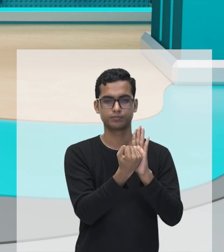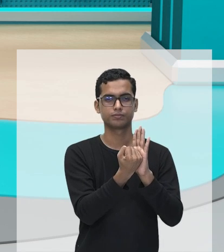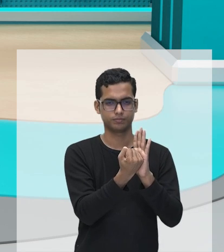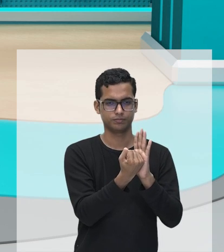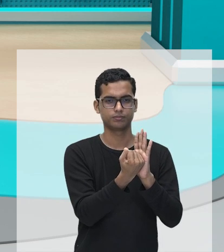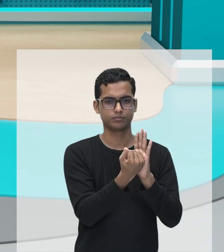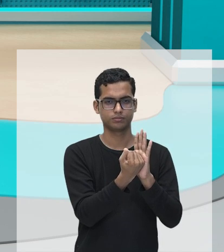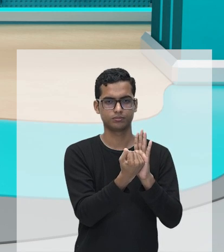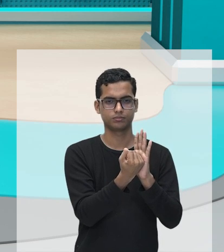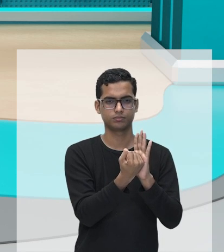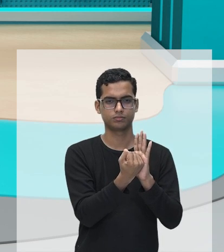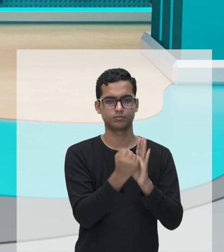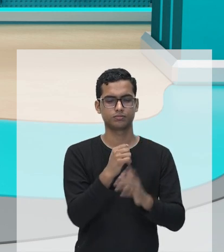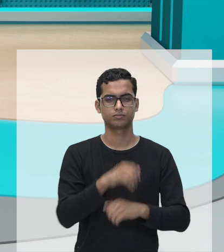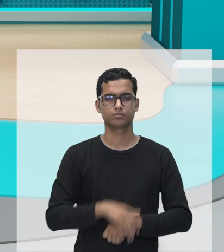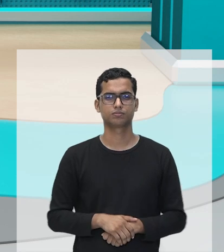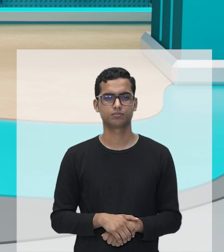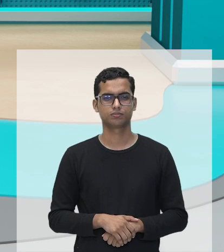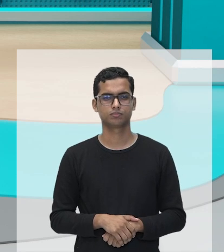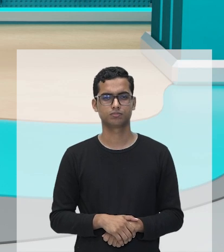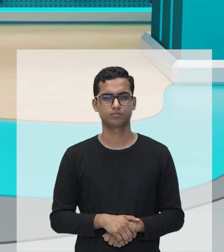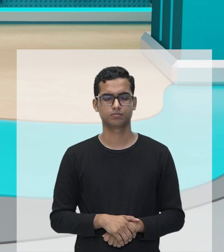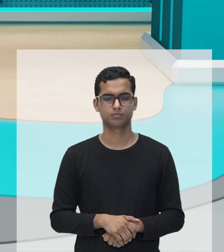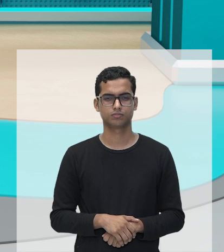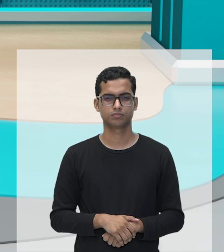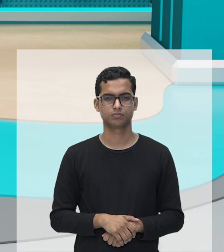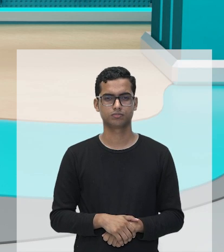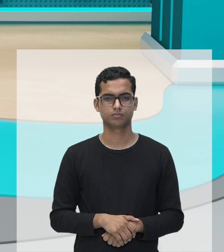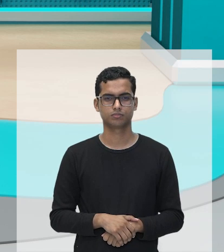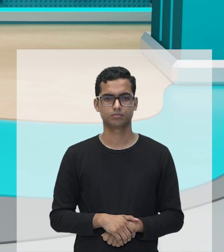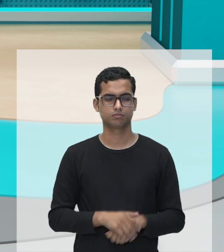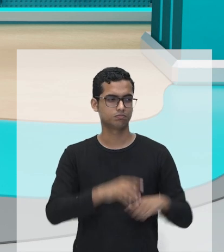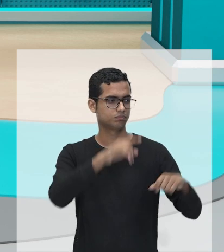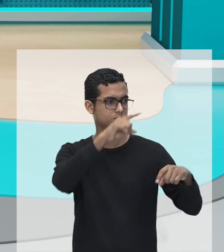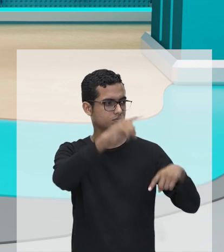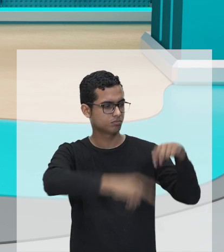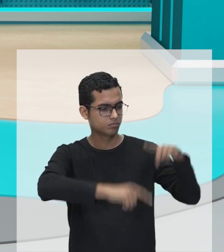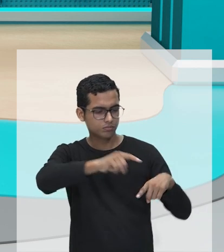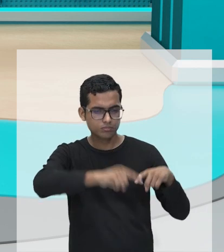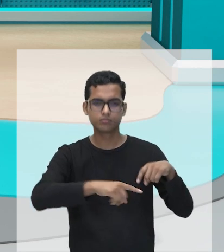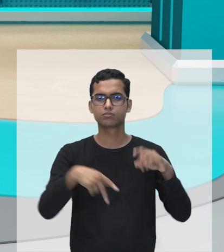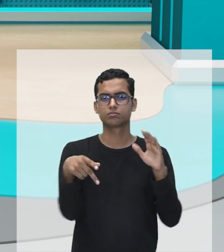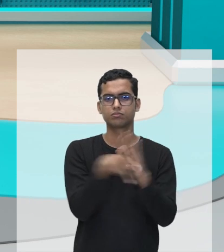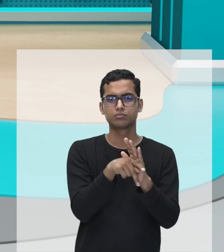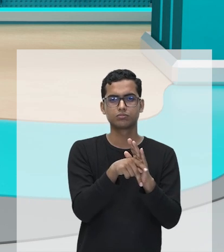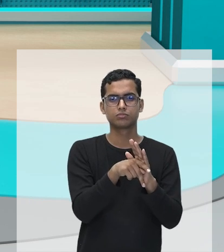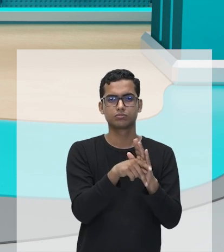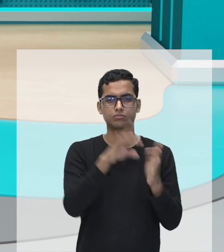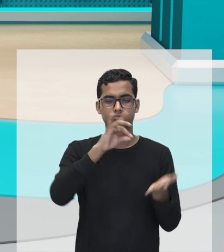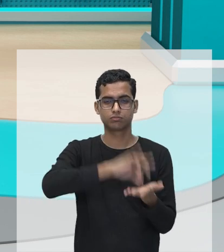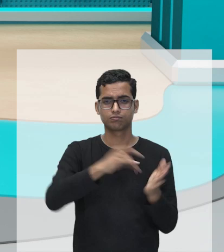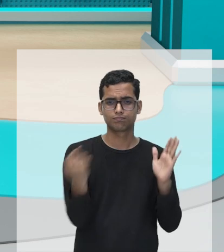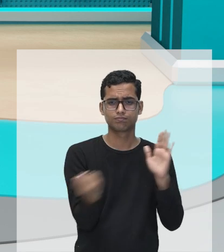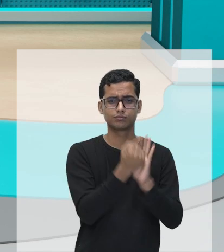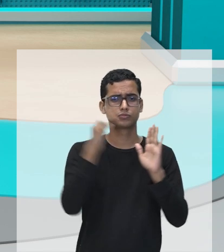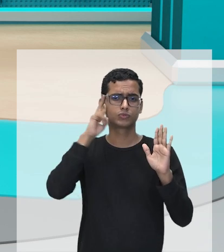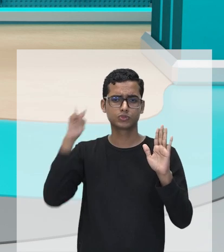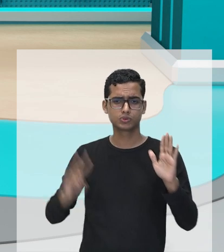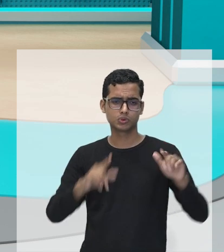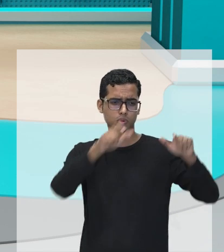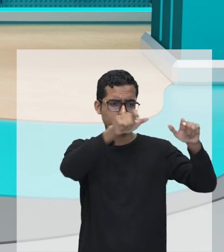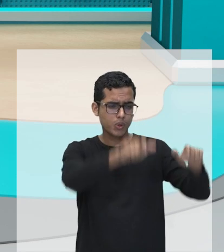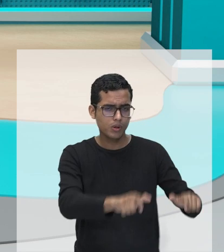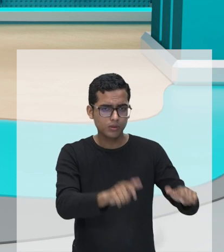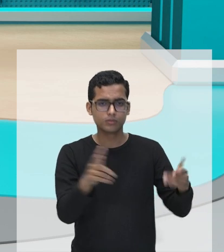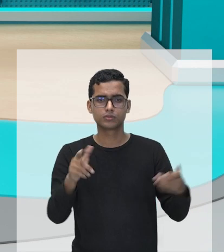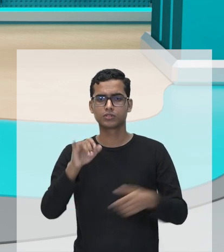porque os patrimônios materiais, eles fazem parte da história de uma cidade.